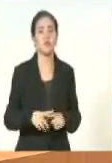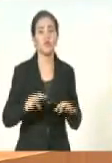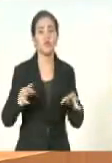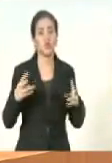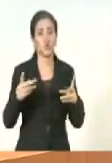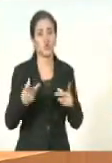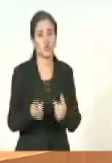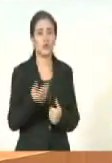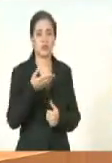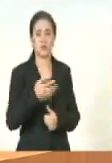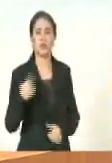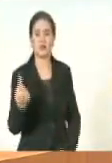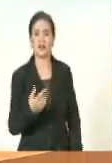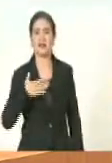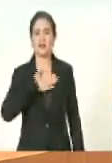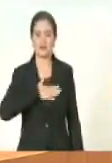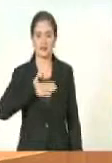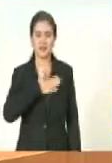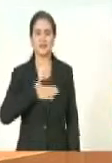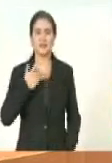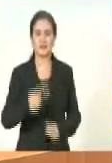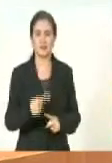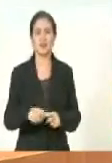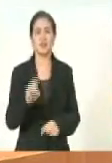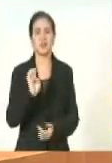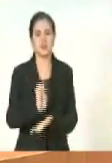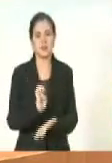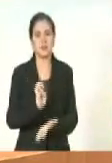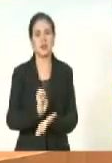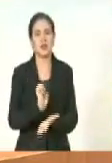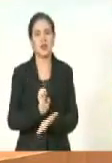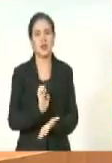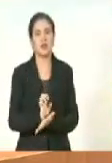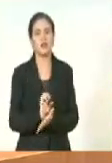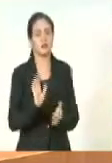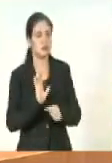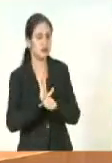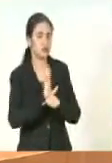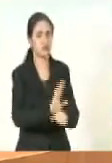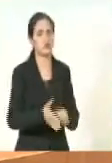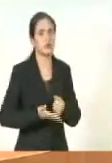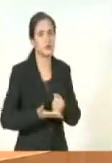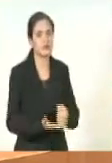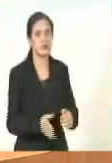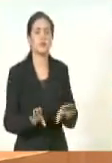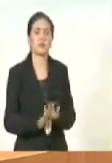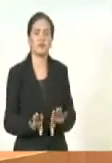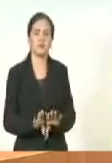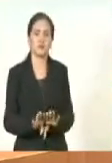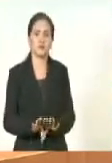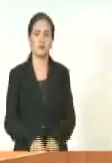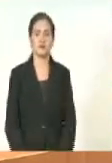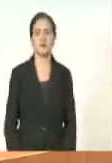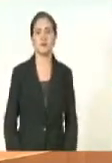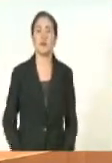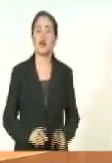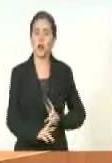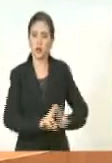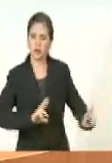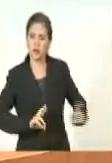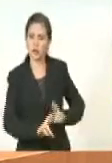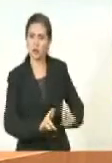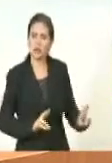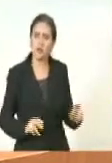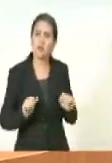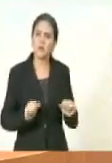realmente ficamos felizes, porque o Estado está participando do processo. E essa interação, ela pode ser levada